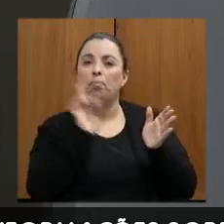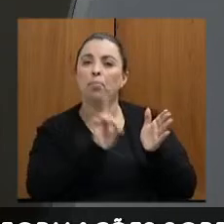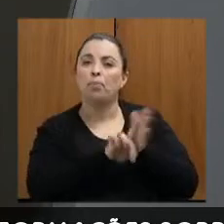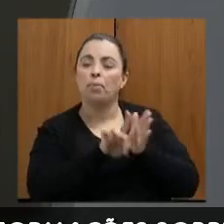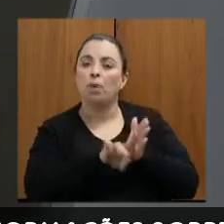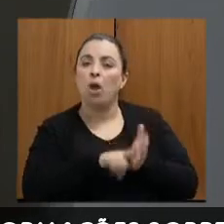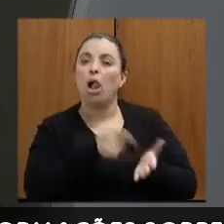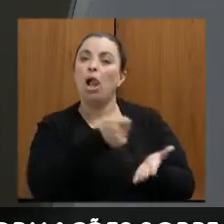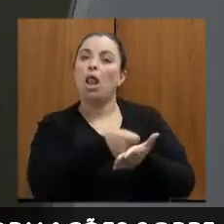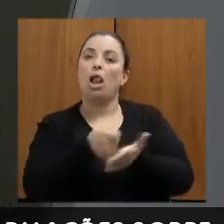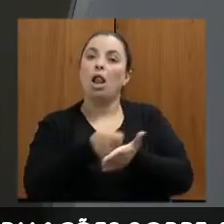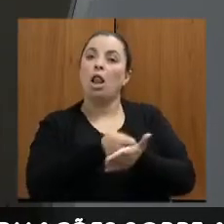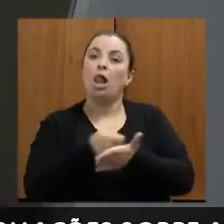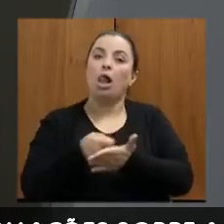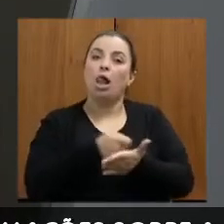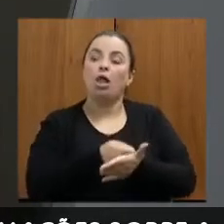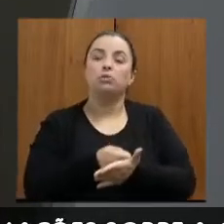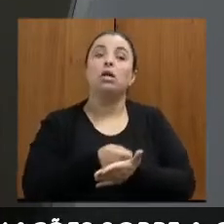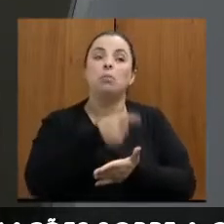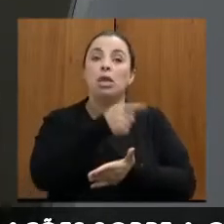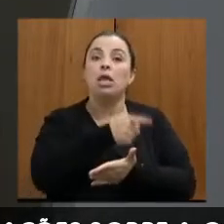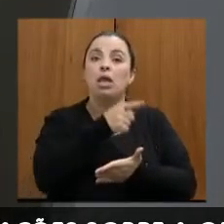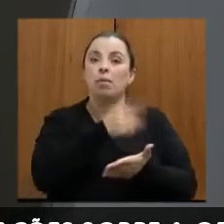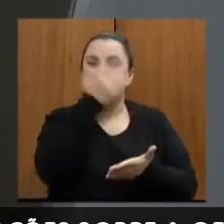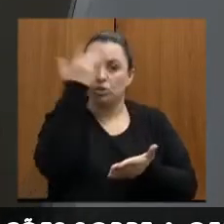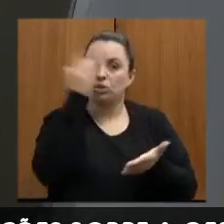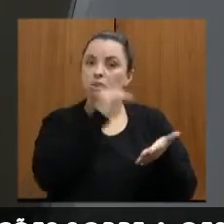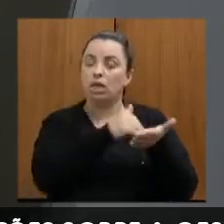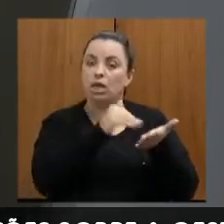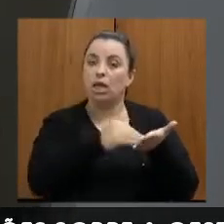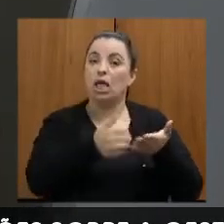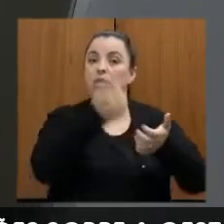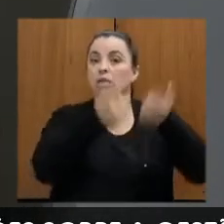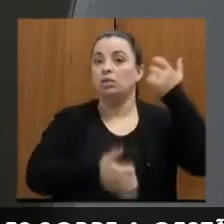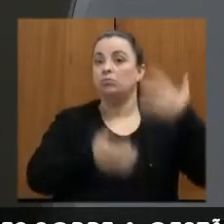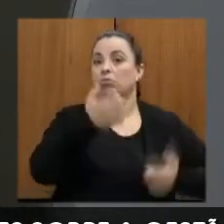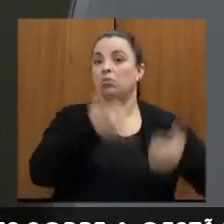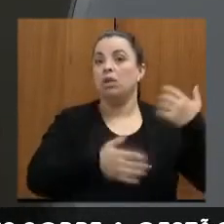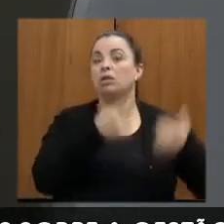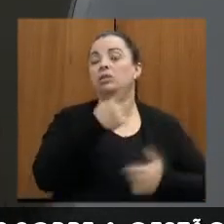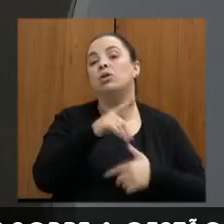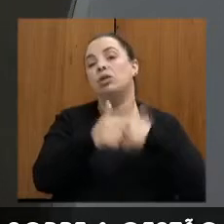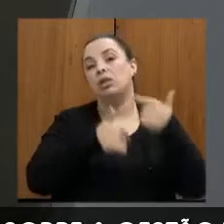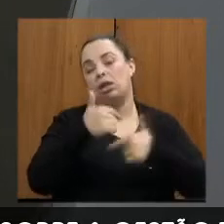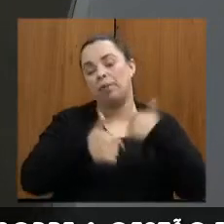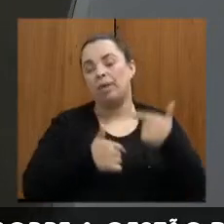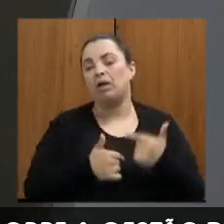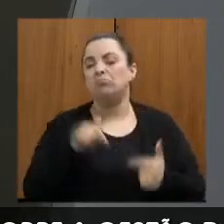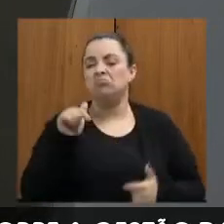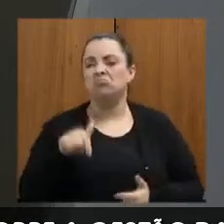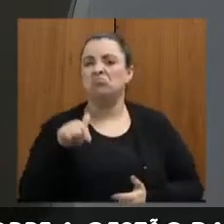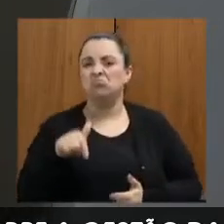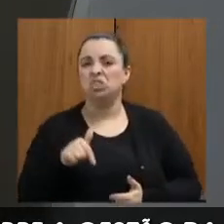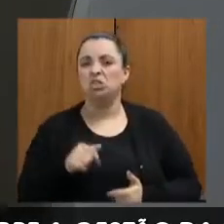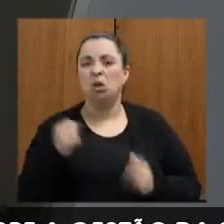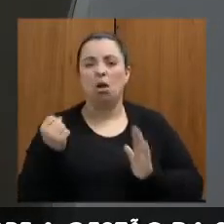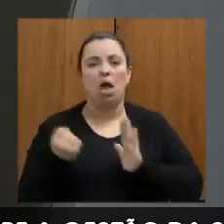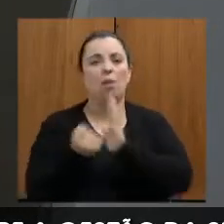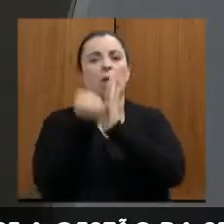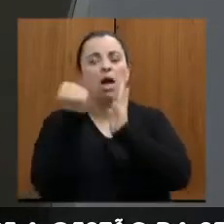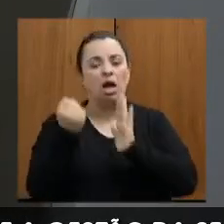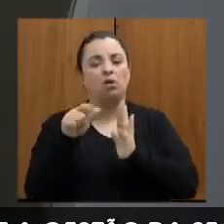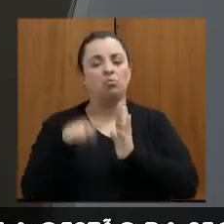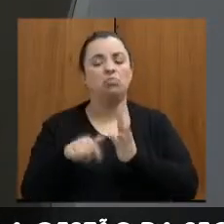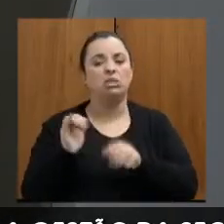arguição né prestação de contas do secretário do Governo do Estado então é um realmente eu marco foi uma grande